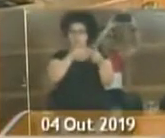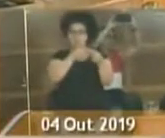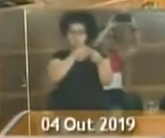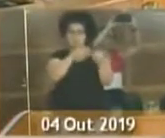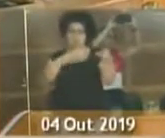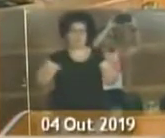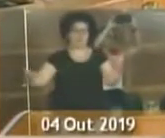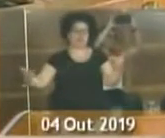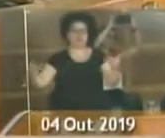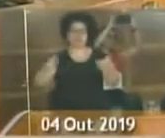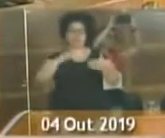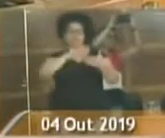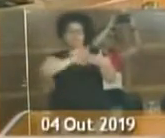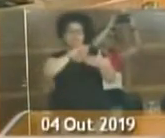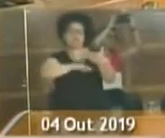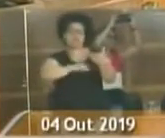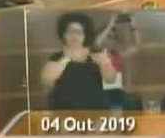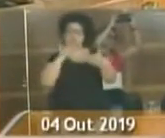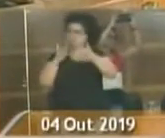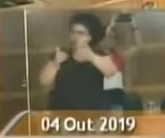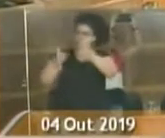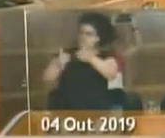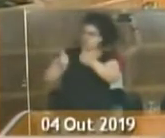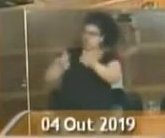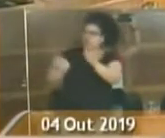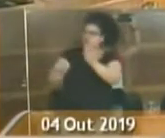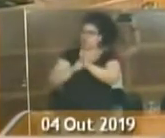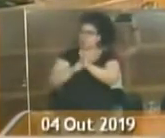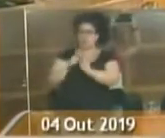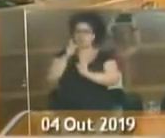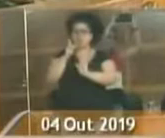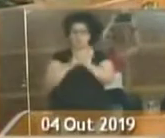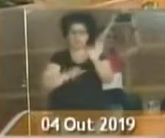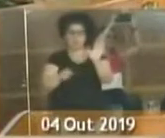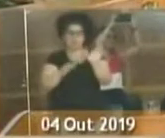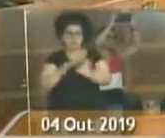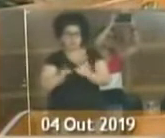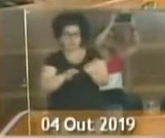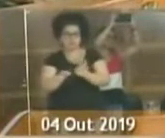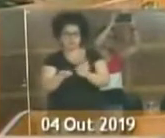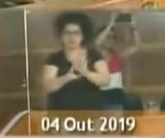assim, muitas indicações, projetos de lei